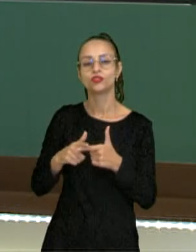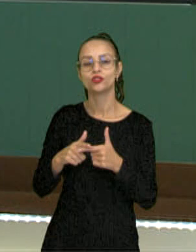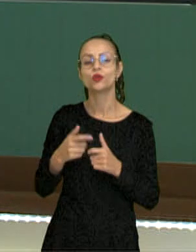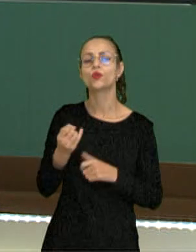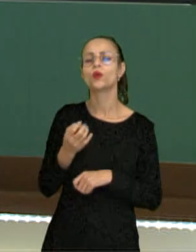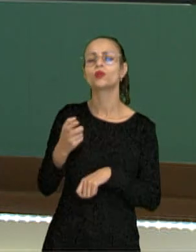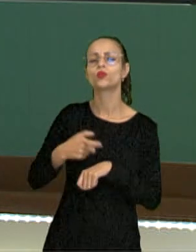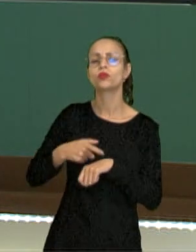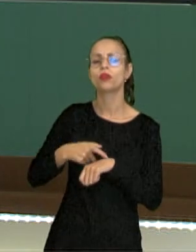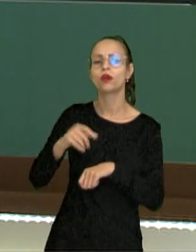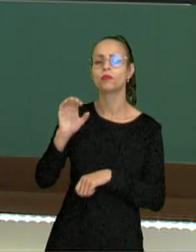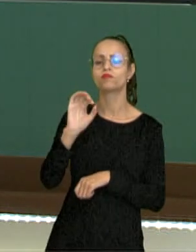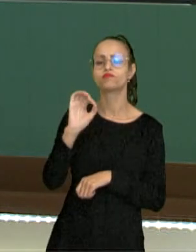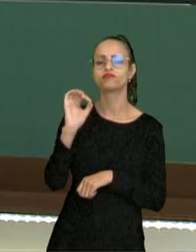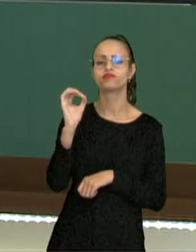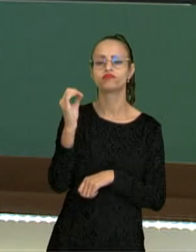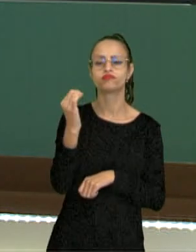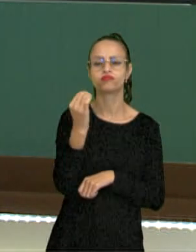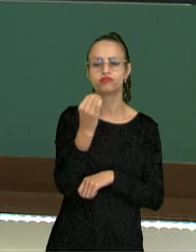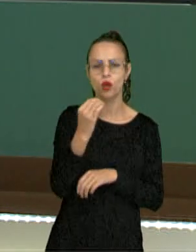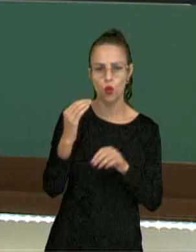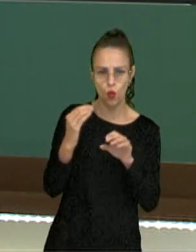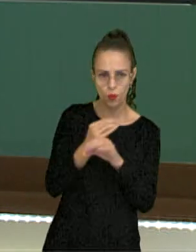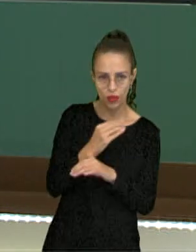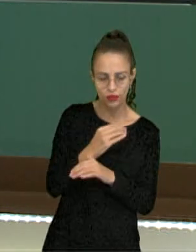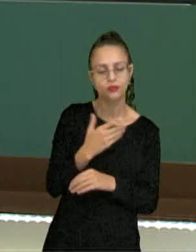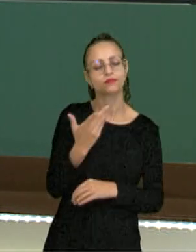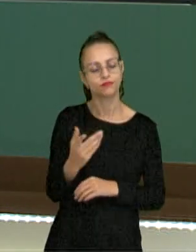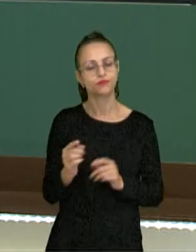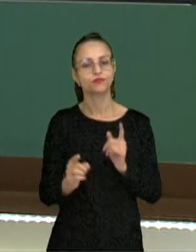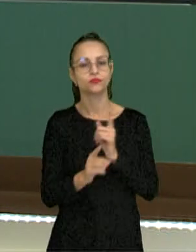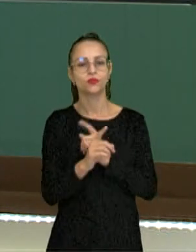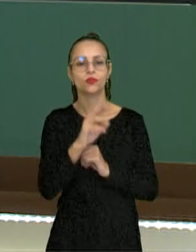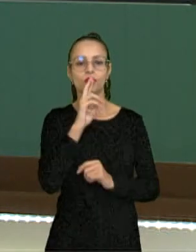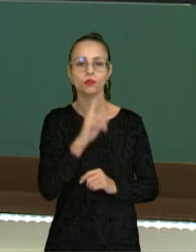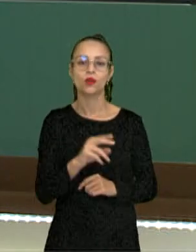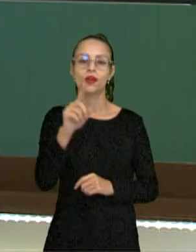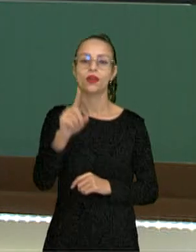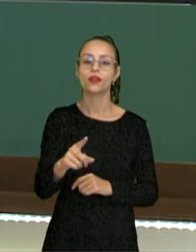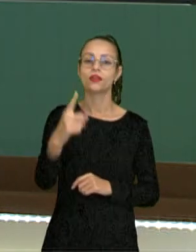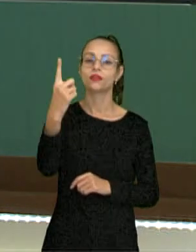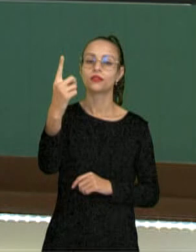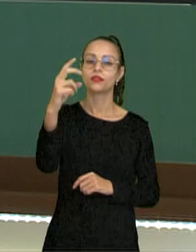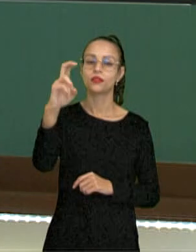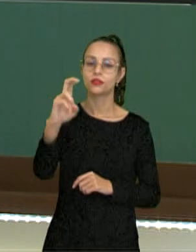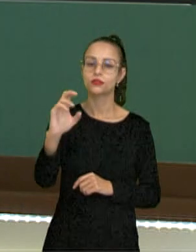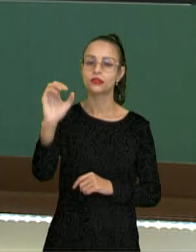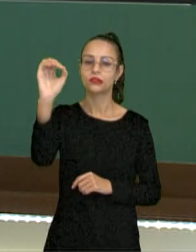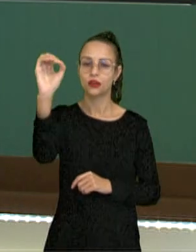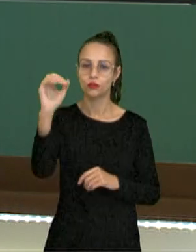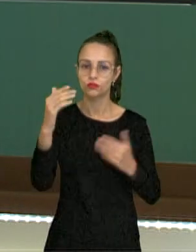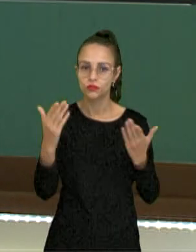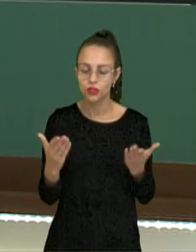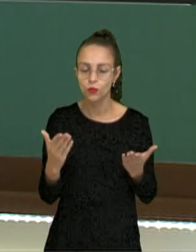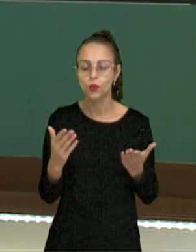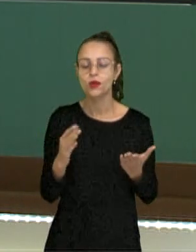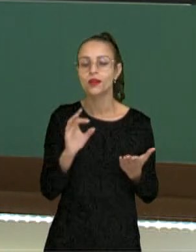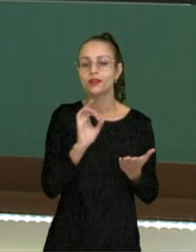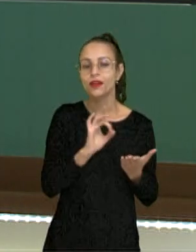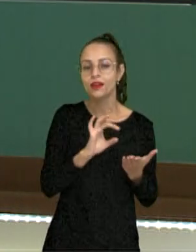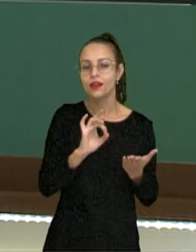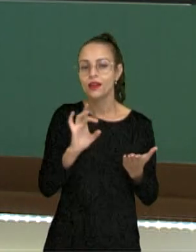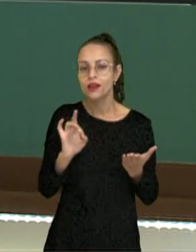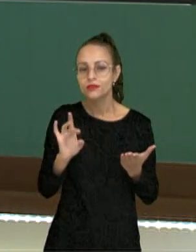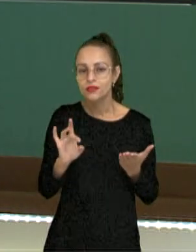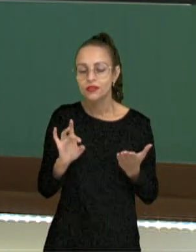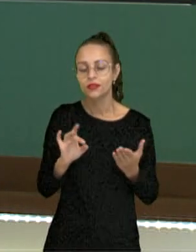completa. Quando eu faço essa divisão, eu chego num resultado de 15 graus. Ou seja, cada fuso horário tem